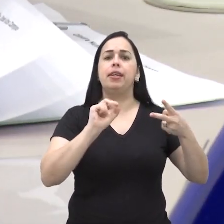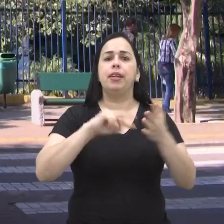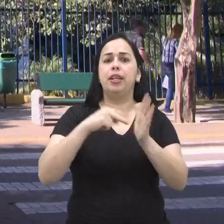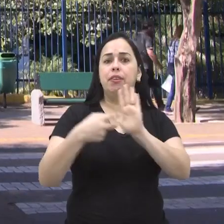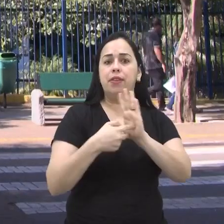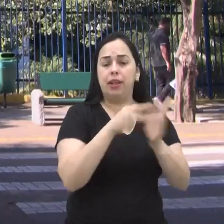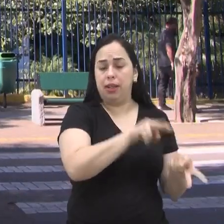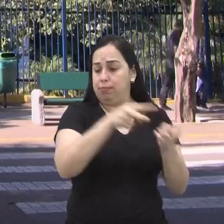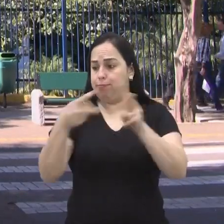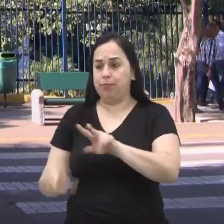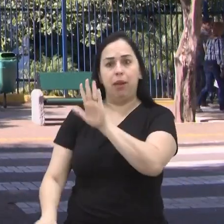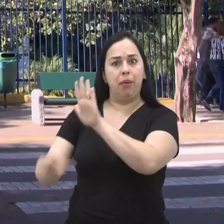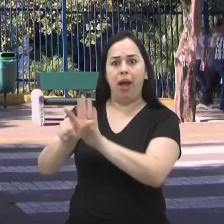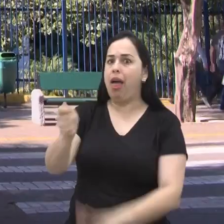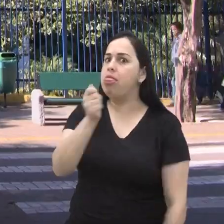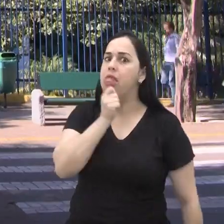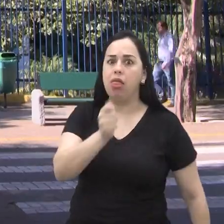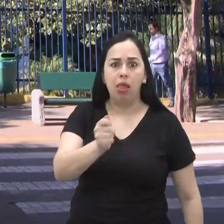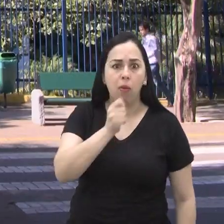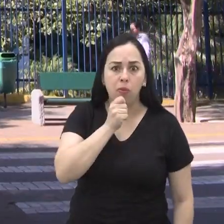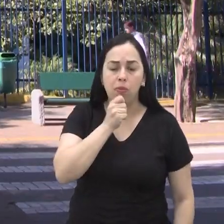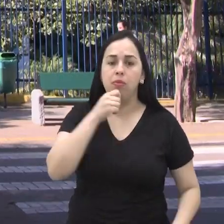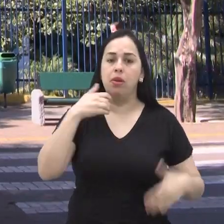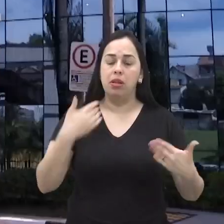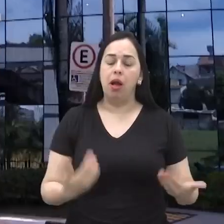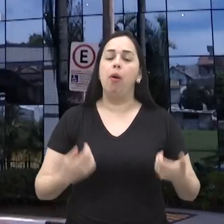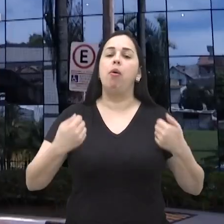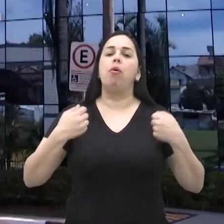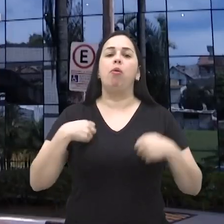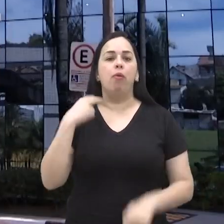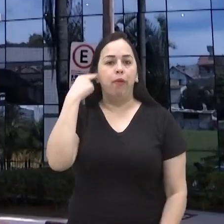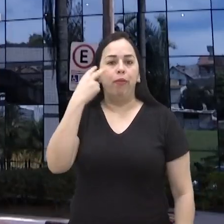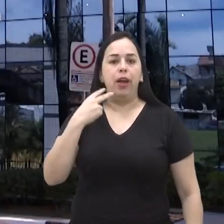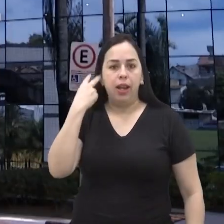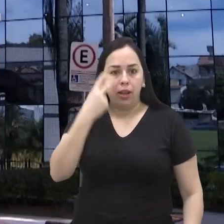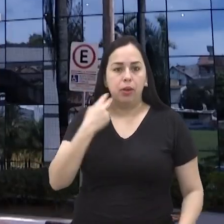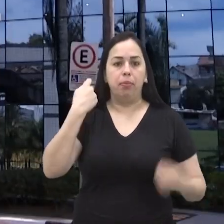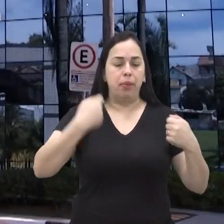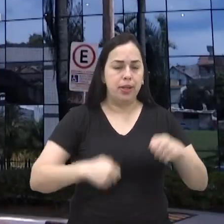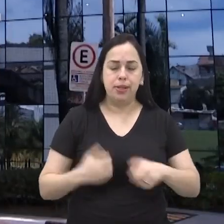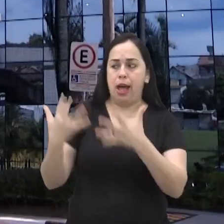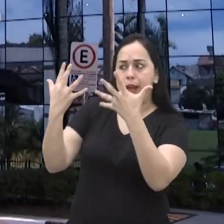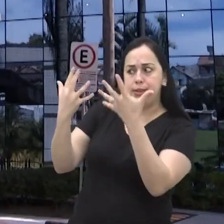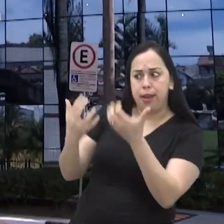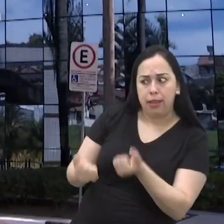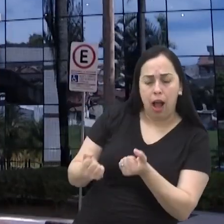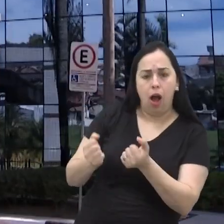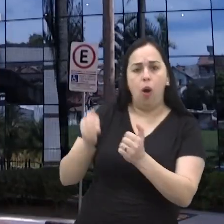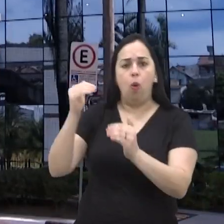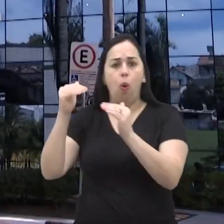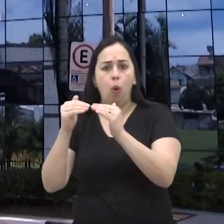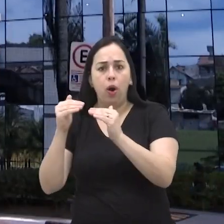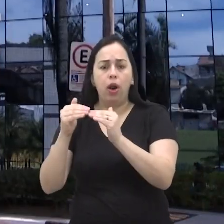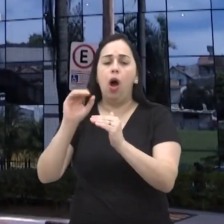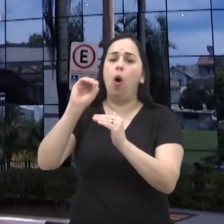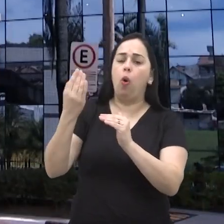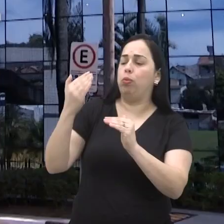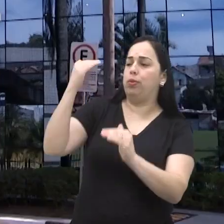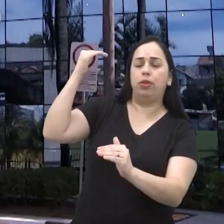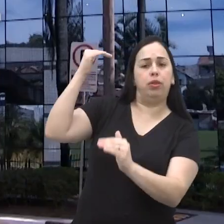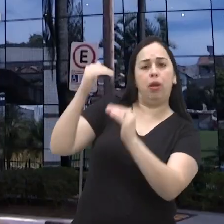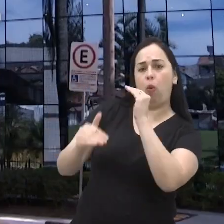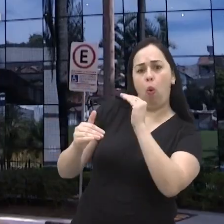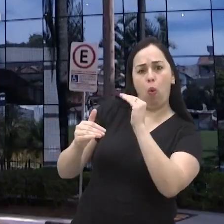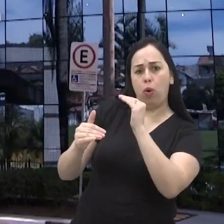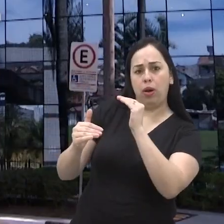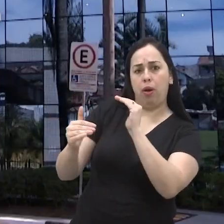lei não é considerada válida pelo Poder Executivo. Cabe então à Câmara deliberar se aprova o veto, arquivando o processo